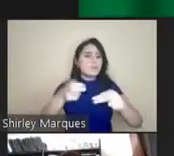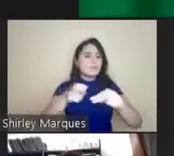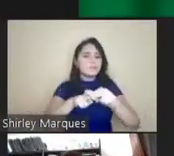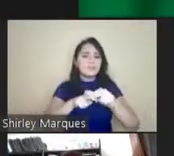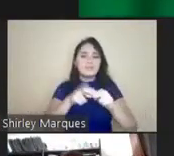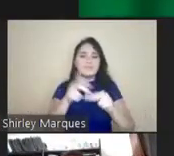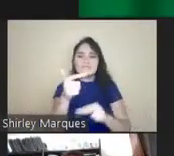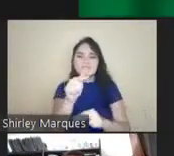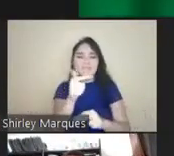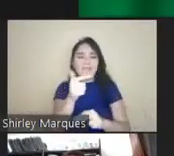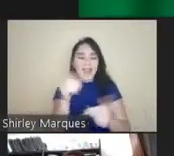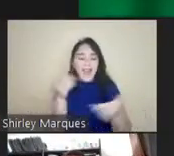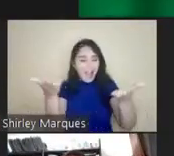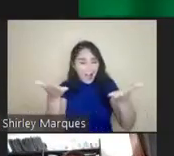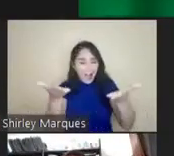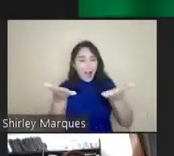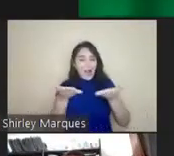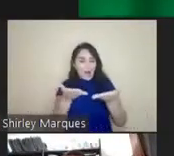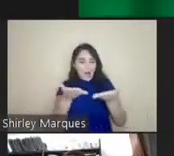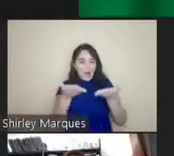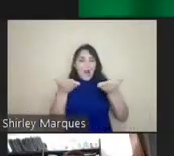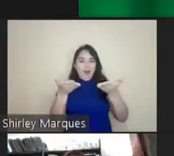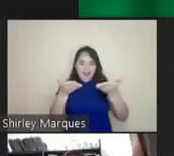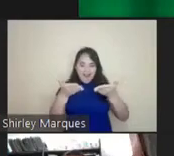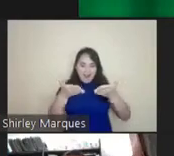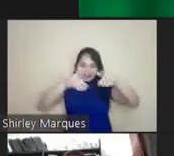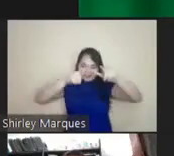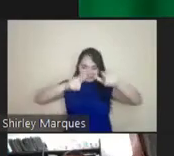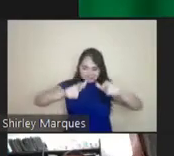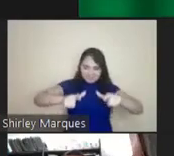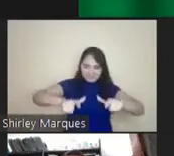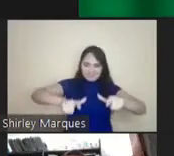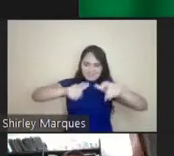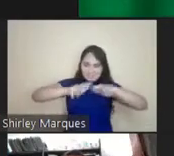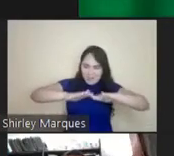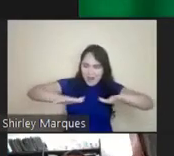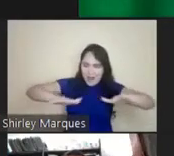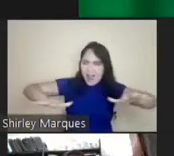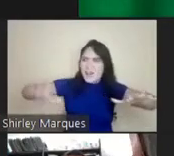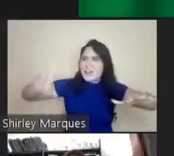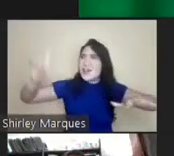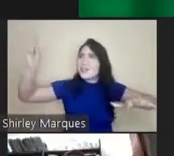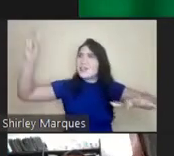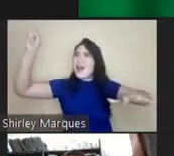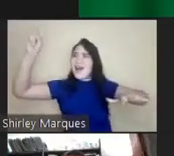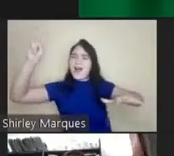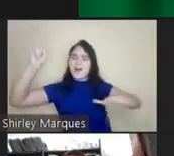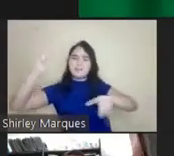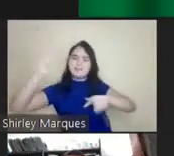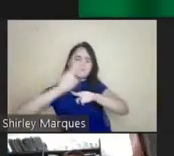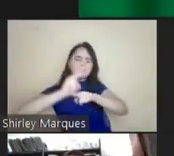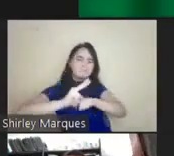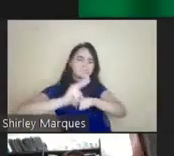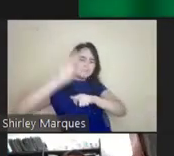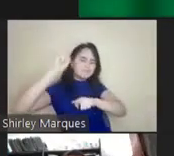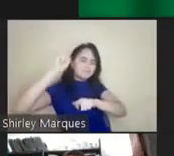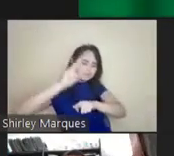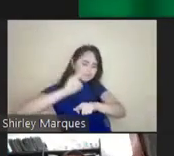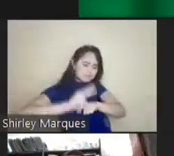a vez desse chão, chama Deus, que só Deus para nos ajudar a